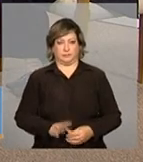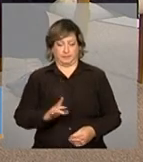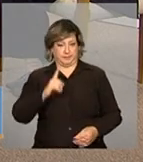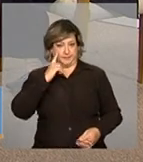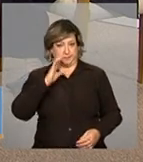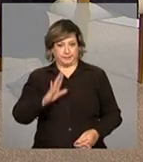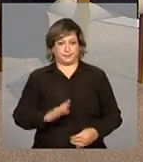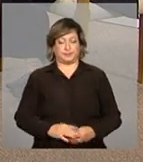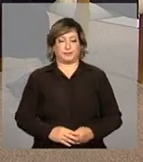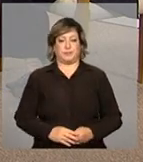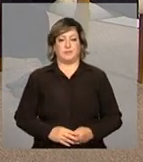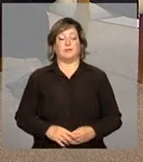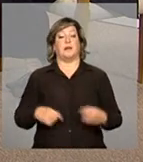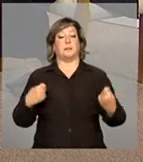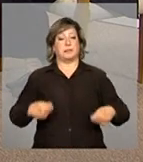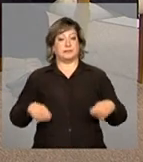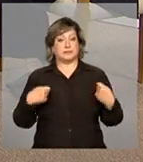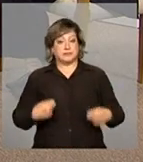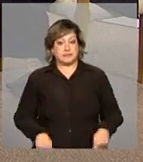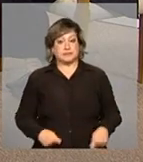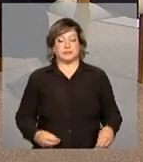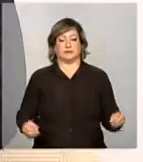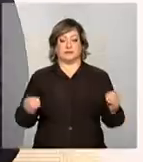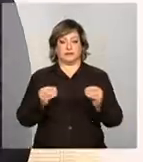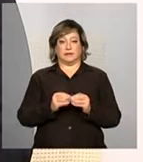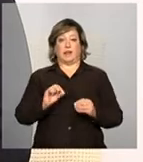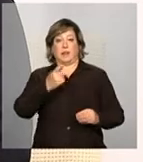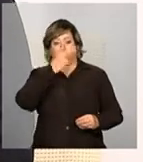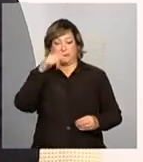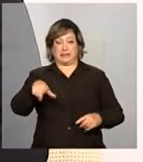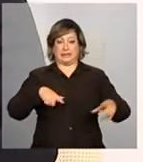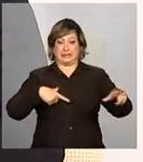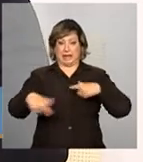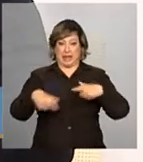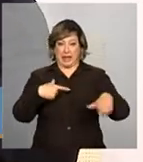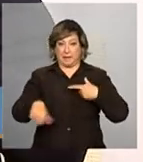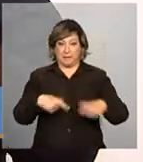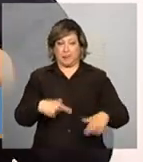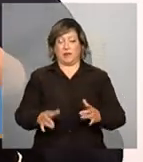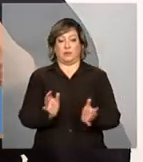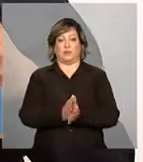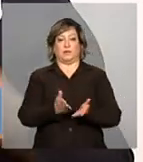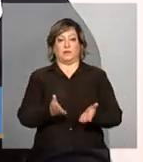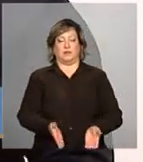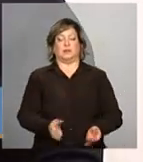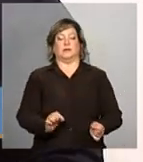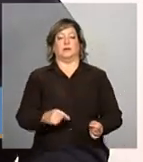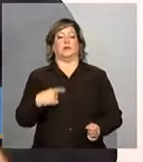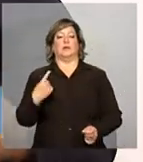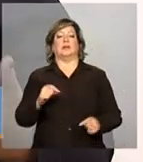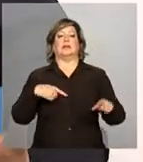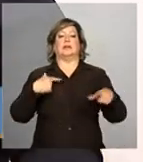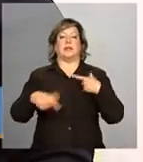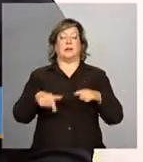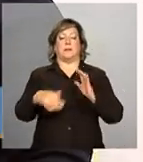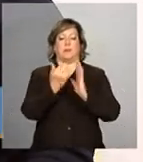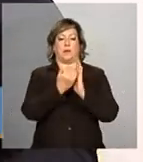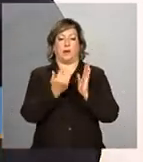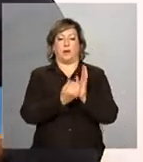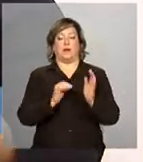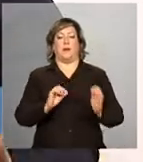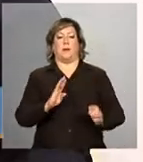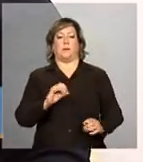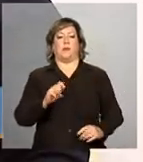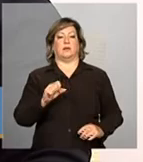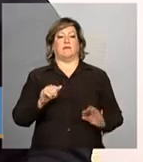veja só deve considerar os que trabalham nos serviços Os que trabalham Nos programas como o programa Bolsa Família